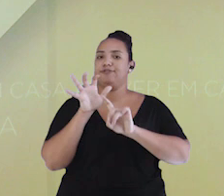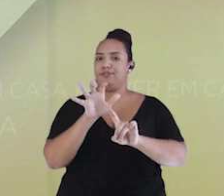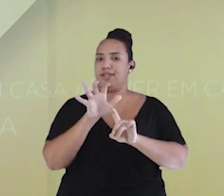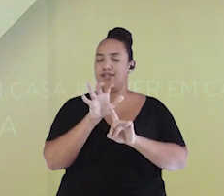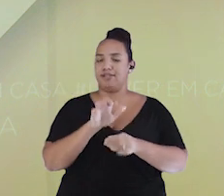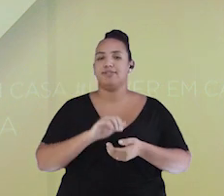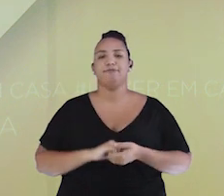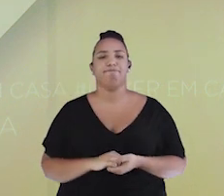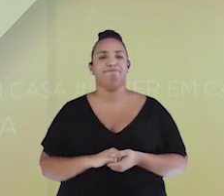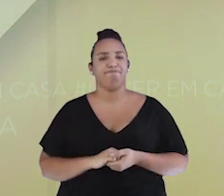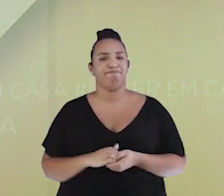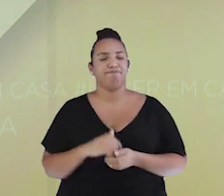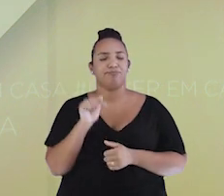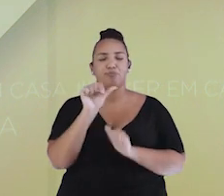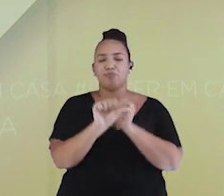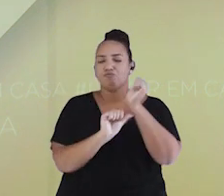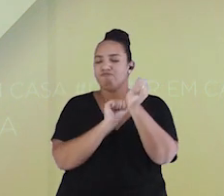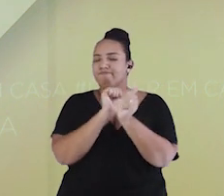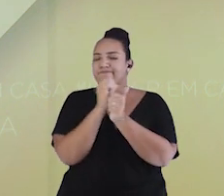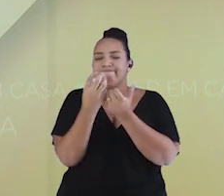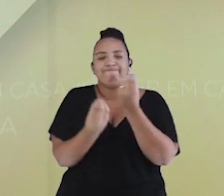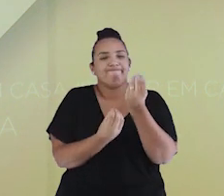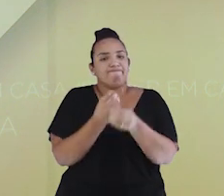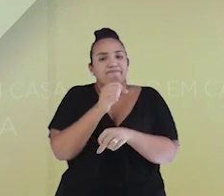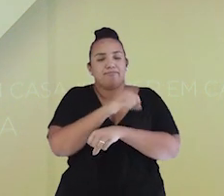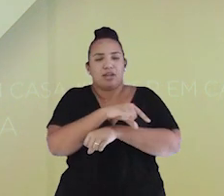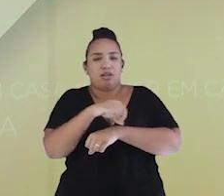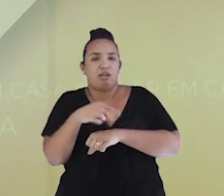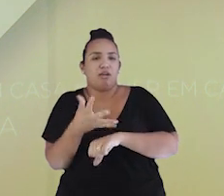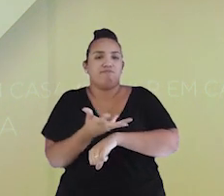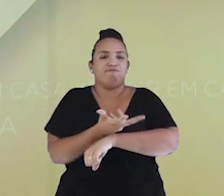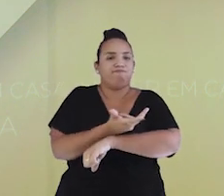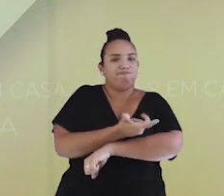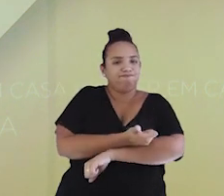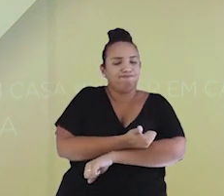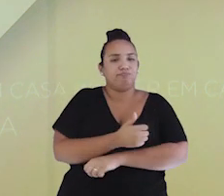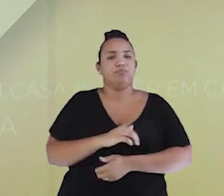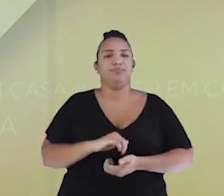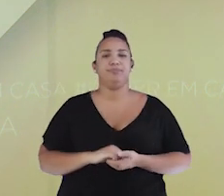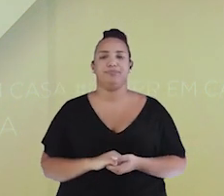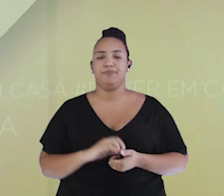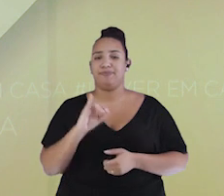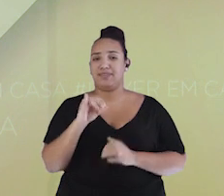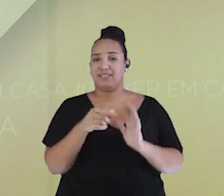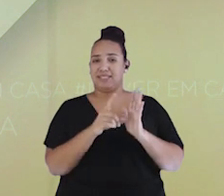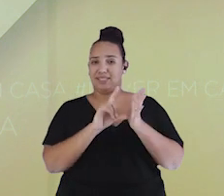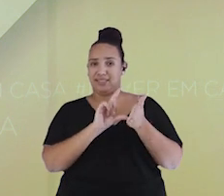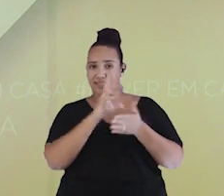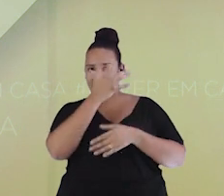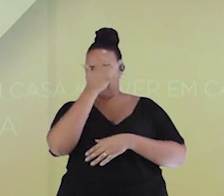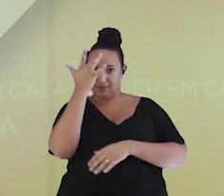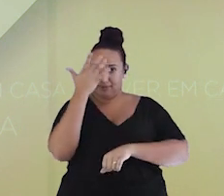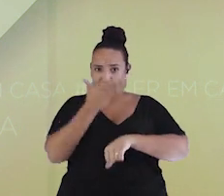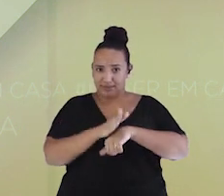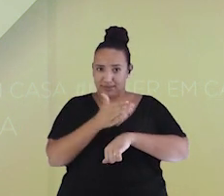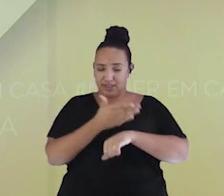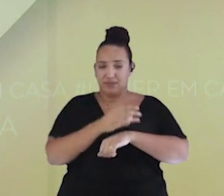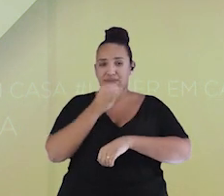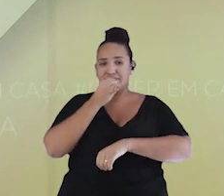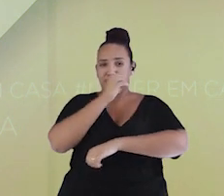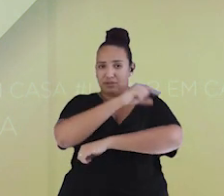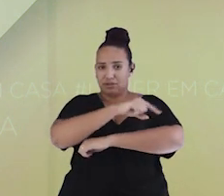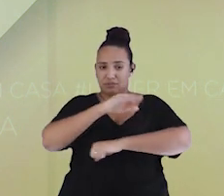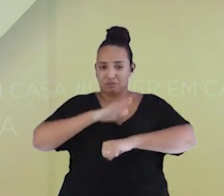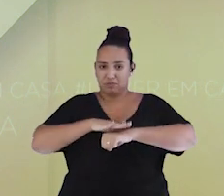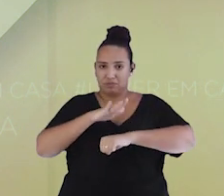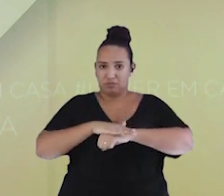que foi a tecnologia, que mudou muito o modo de plantar e colher. Se antes